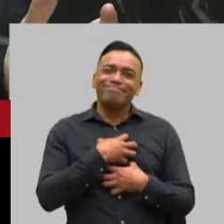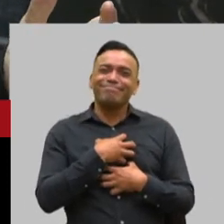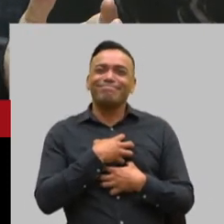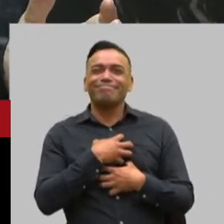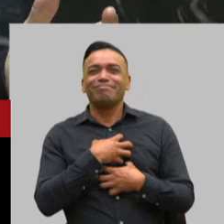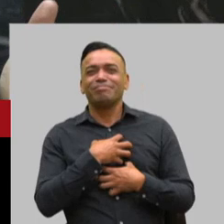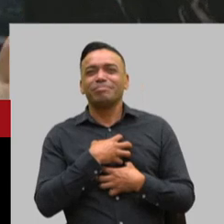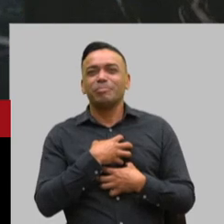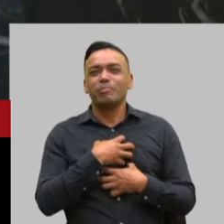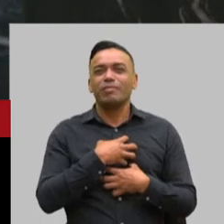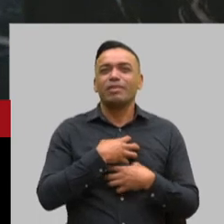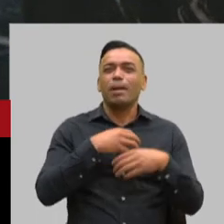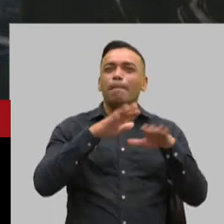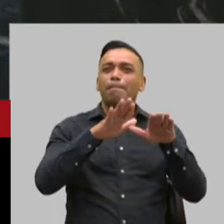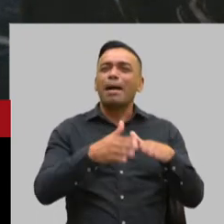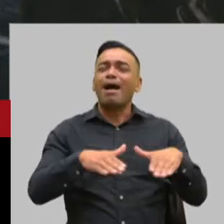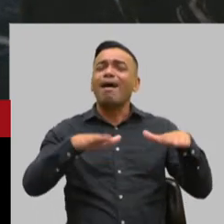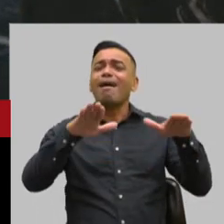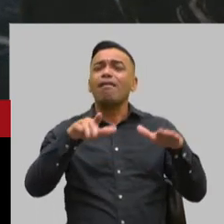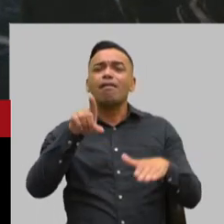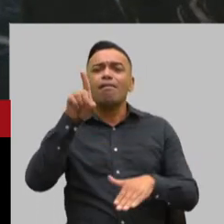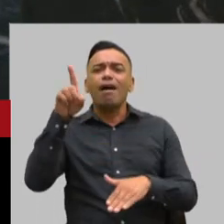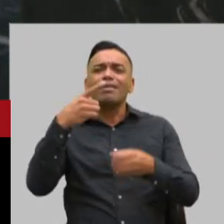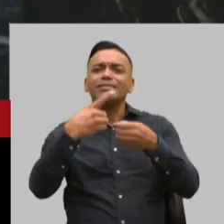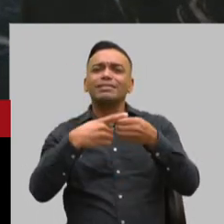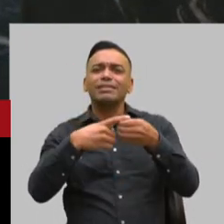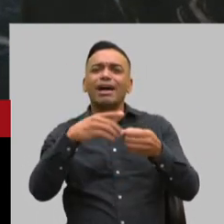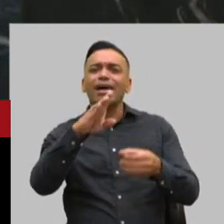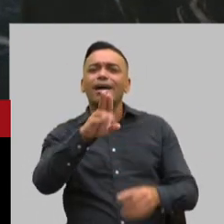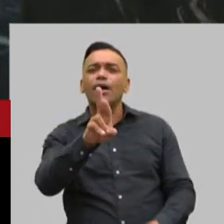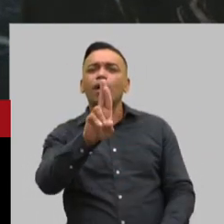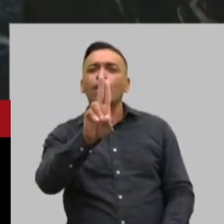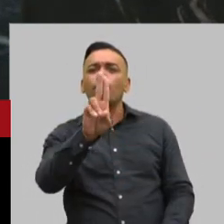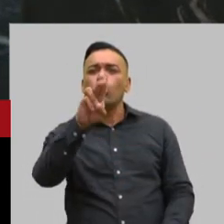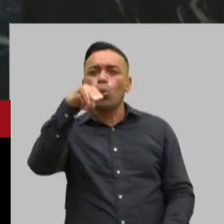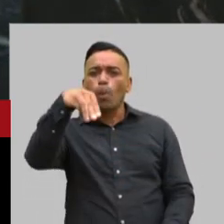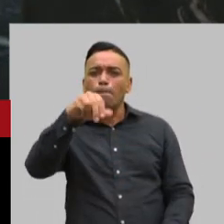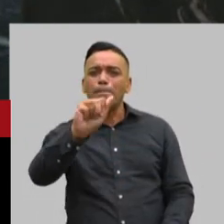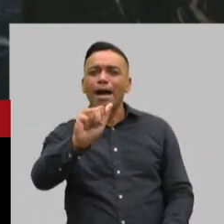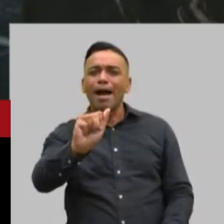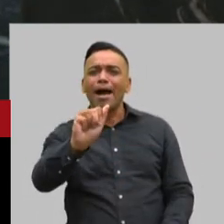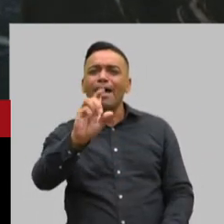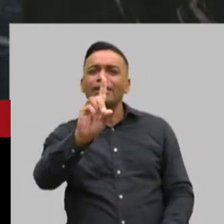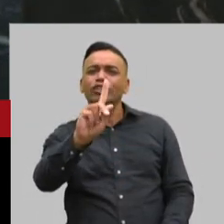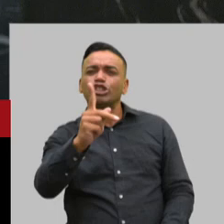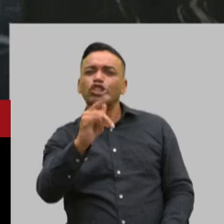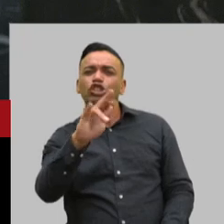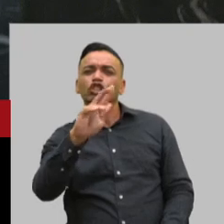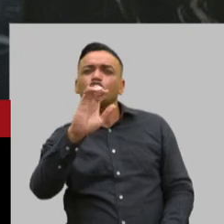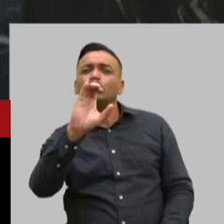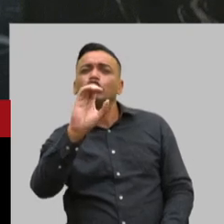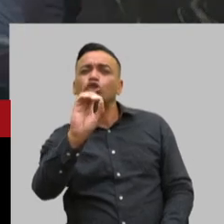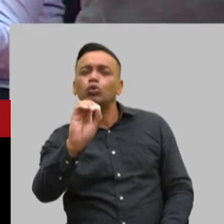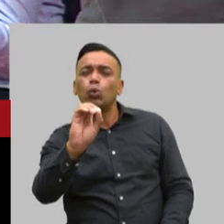Bruma de Brumadinho se foi embora,